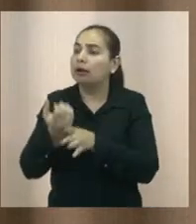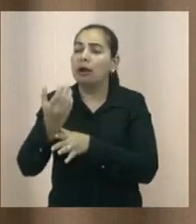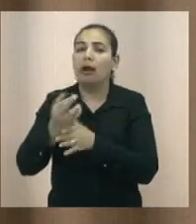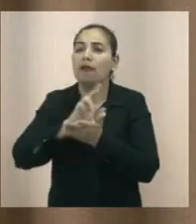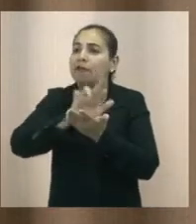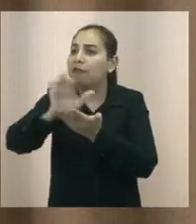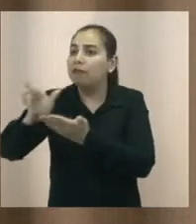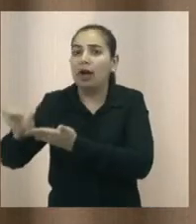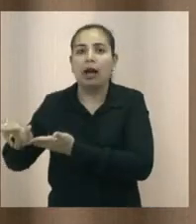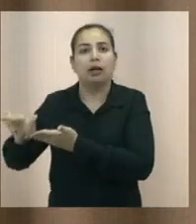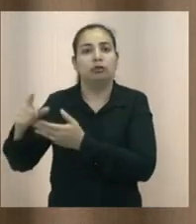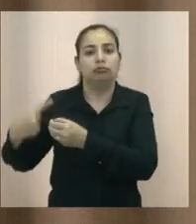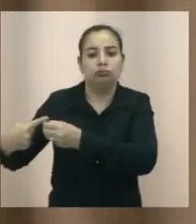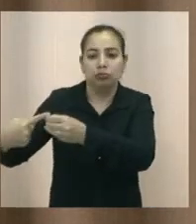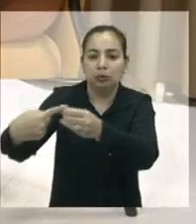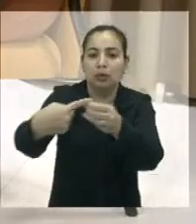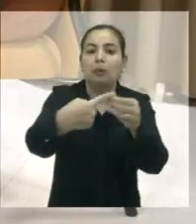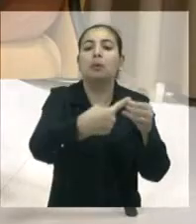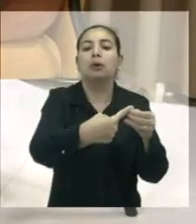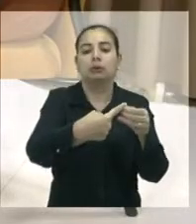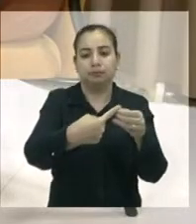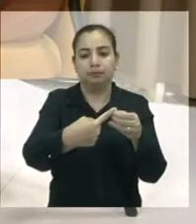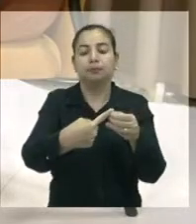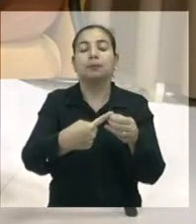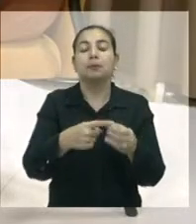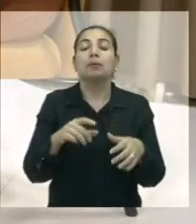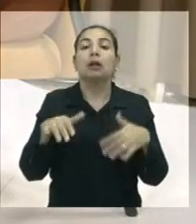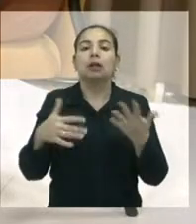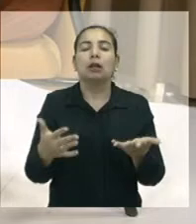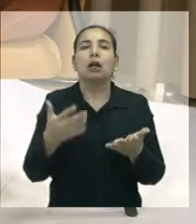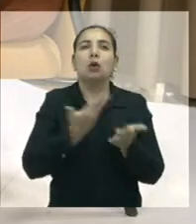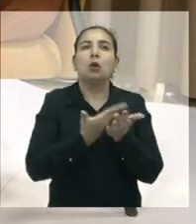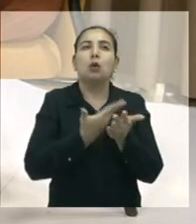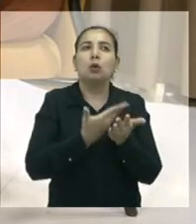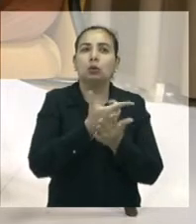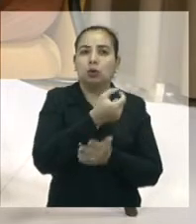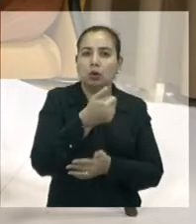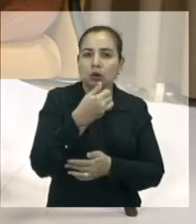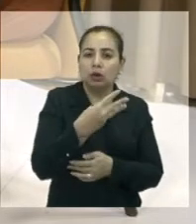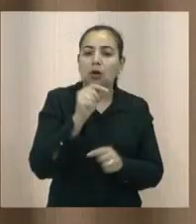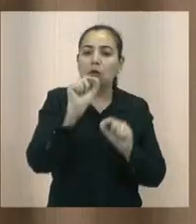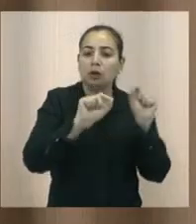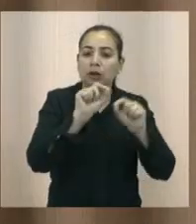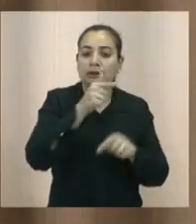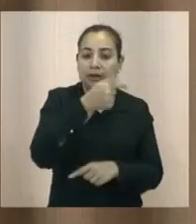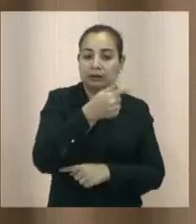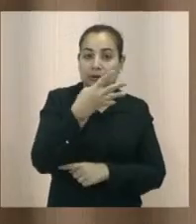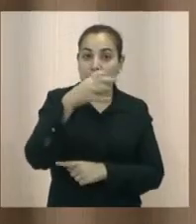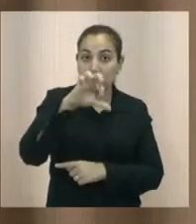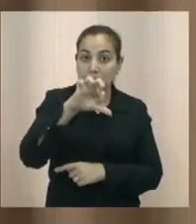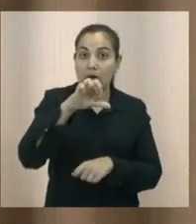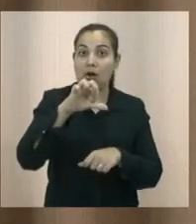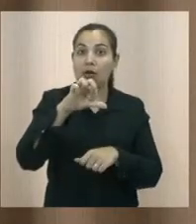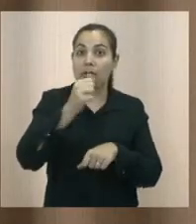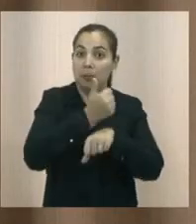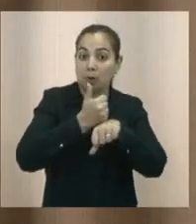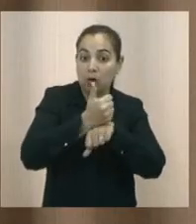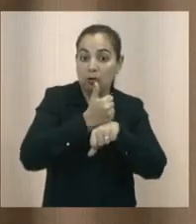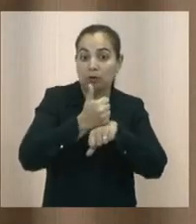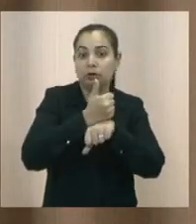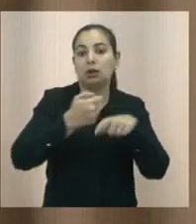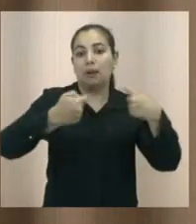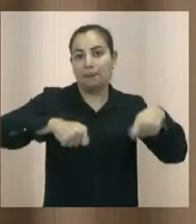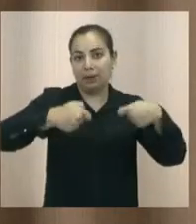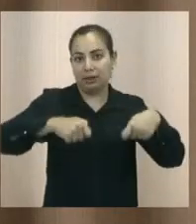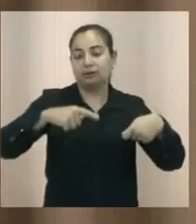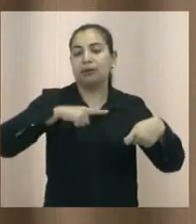Do Ceará não é contrário. Não seria diferente. Um estudo que foi feito em 2013 apontou que seriam 749 defensores. O essencial.